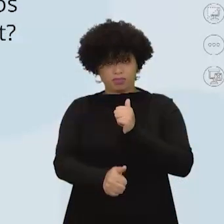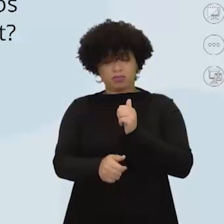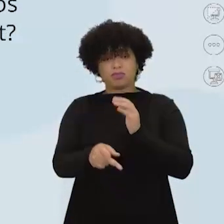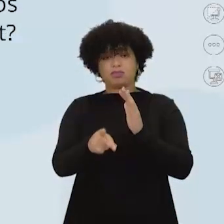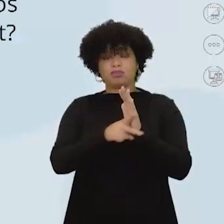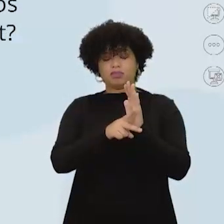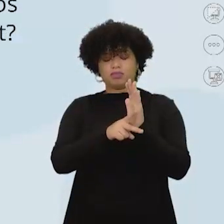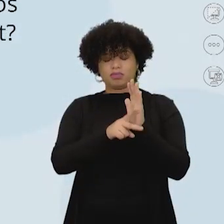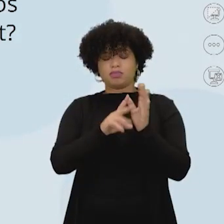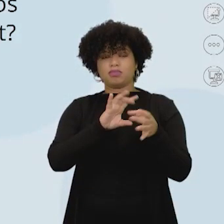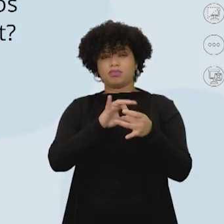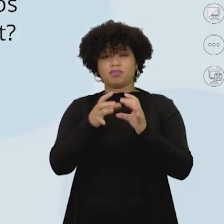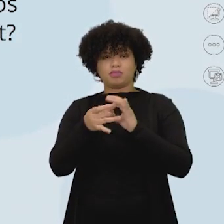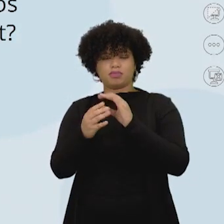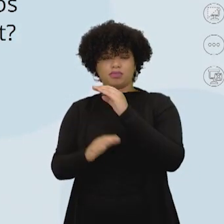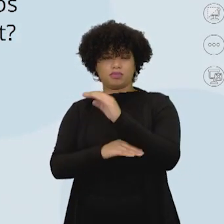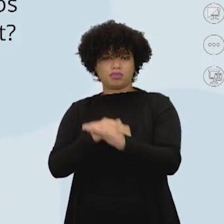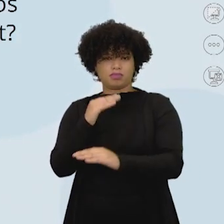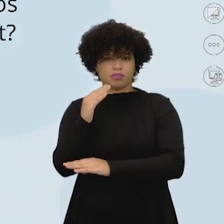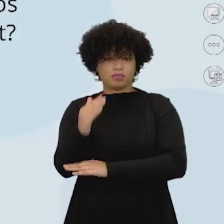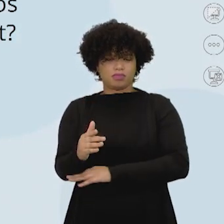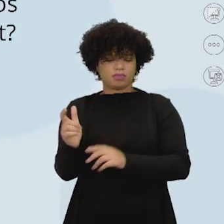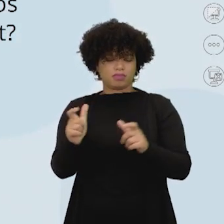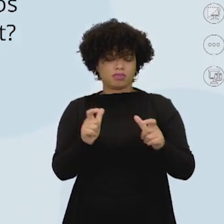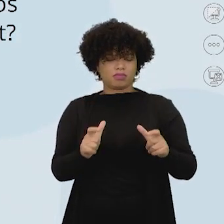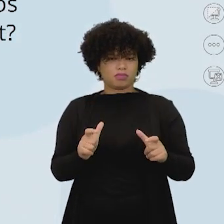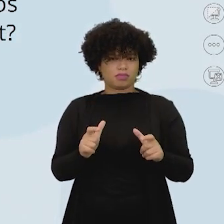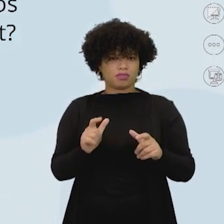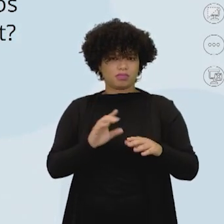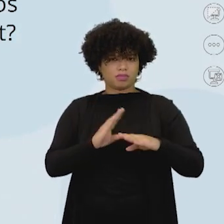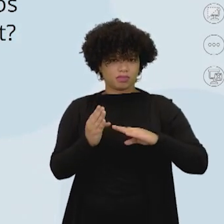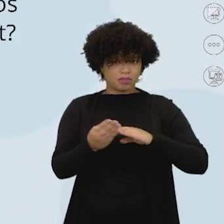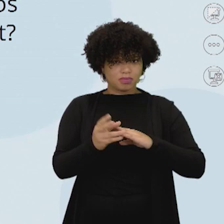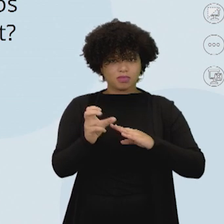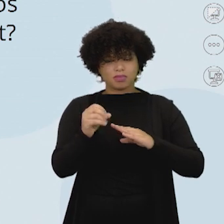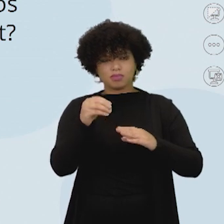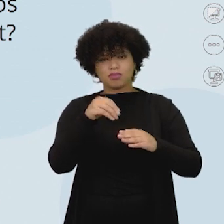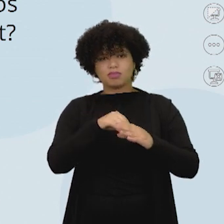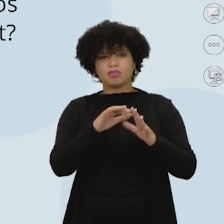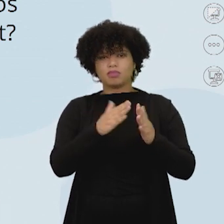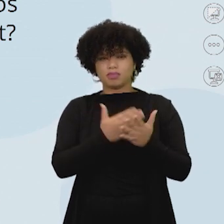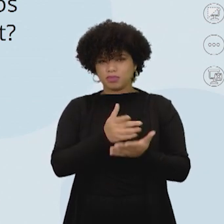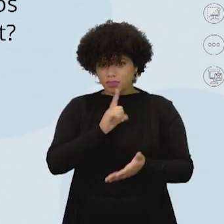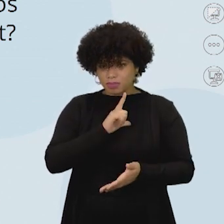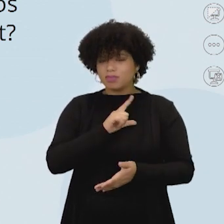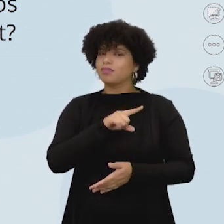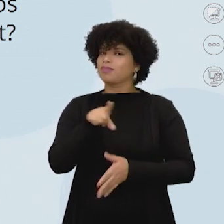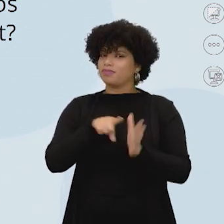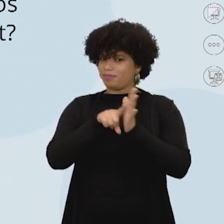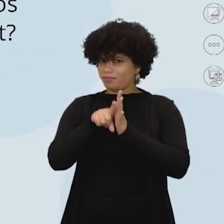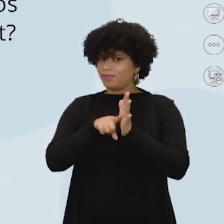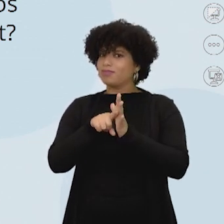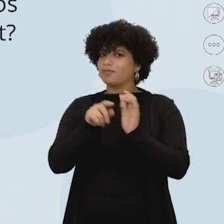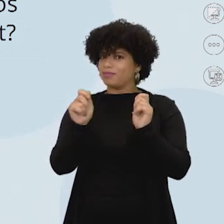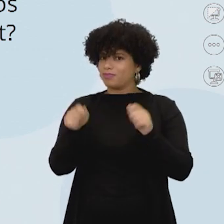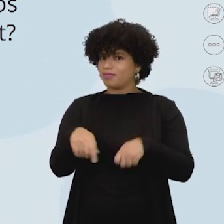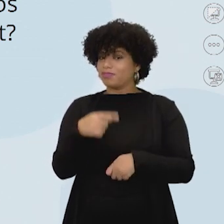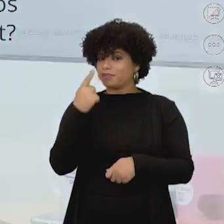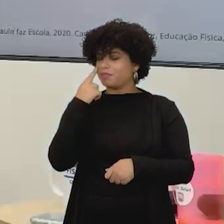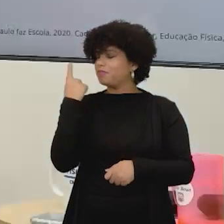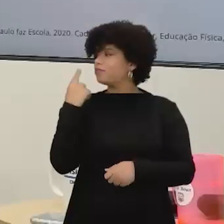os vizinhos de vocês, só proposta mesmo, essa proposta também está no nosso material, mas vocês fiquem